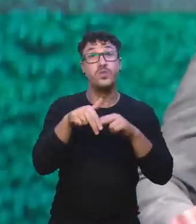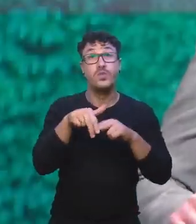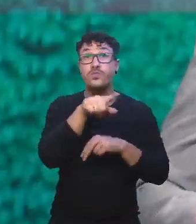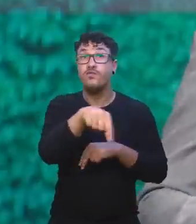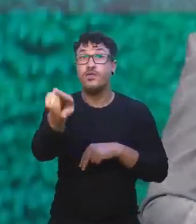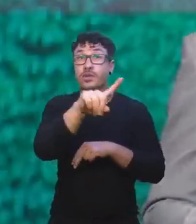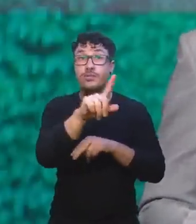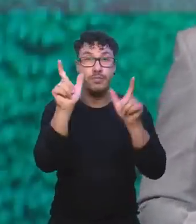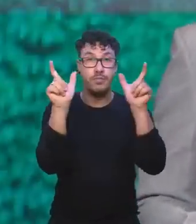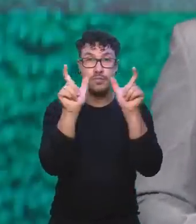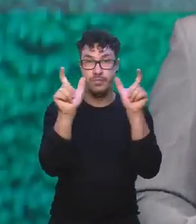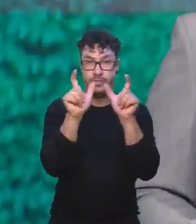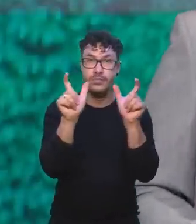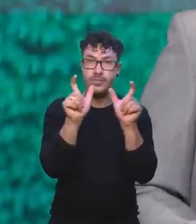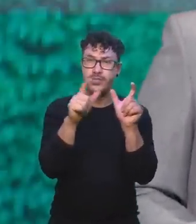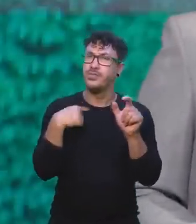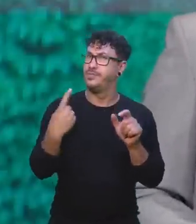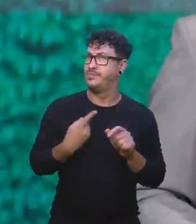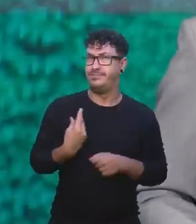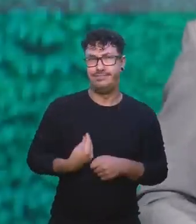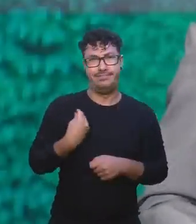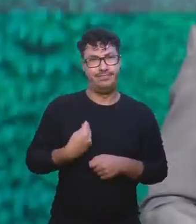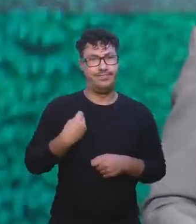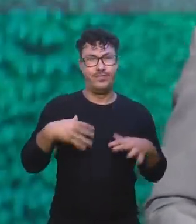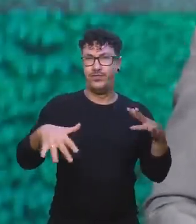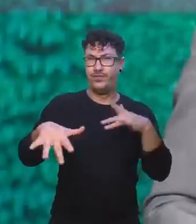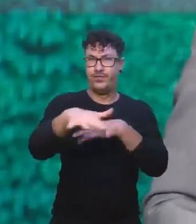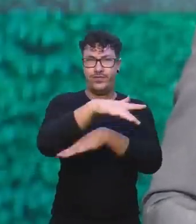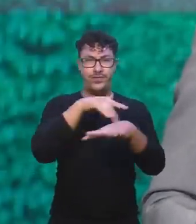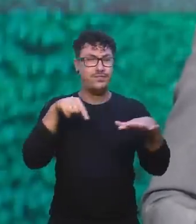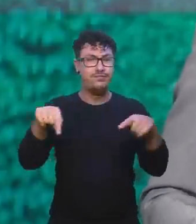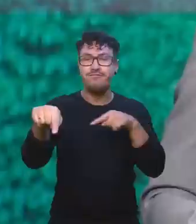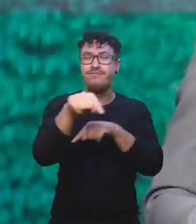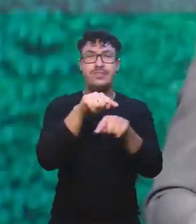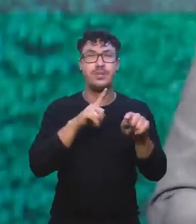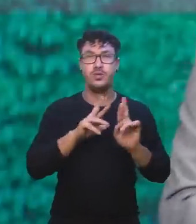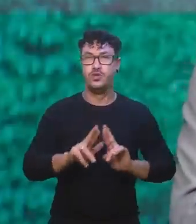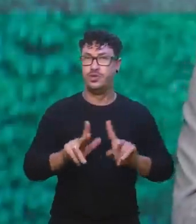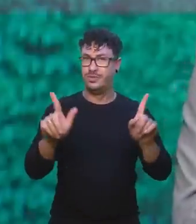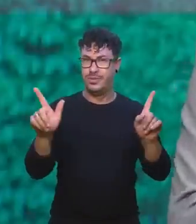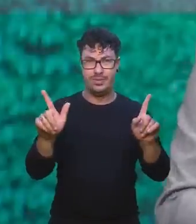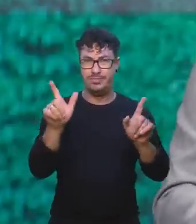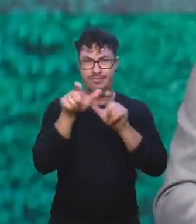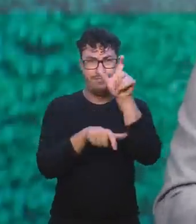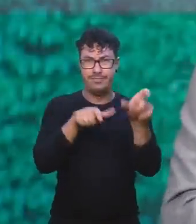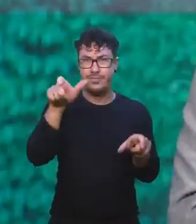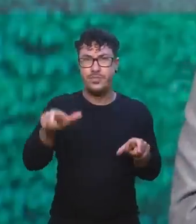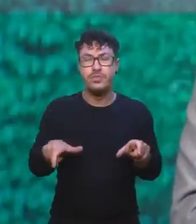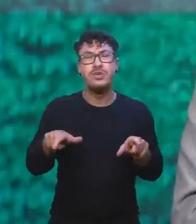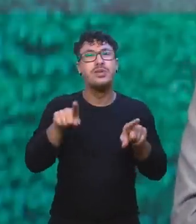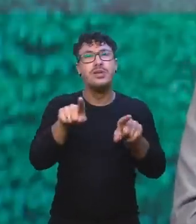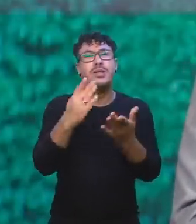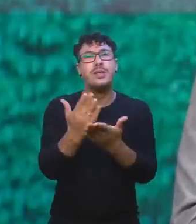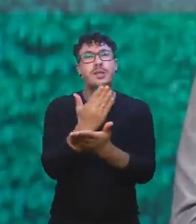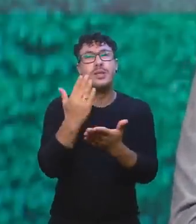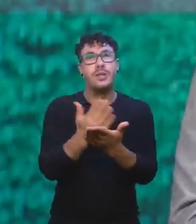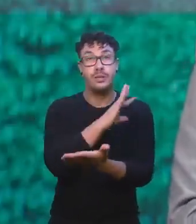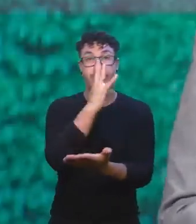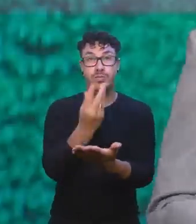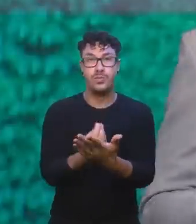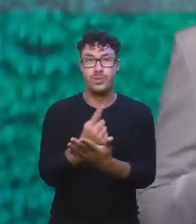alerta. E vamos conviver com pessoas as mais diferentes. Na Revista Espírita, também de janeiro de